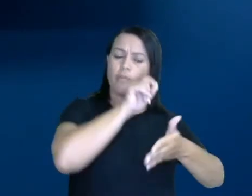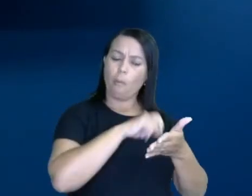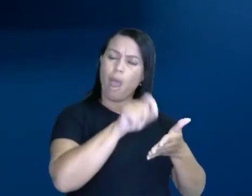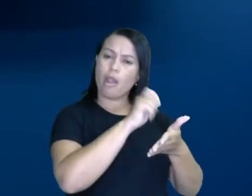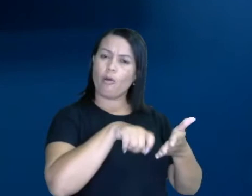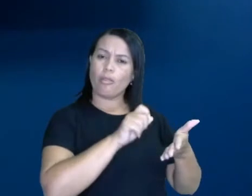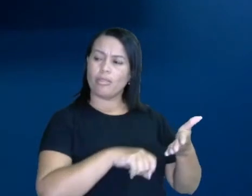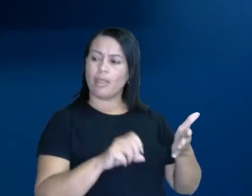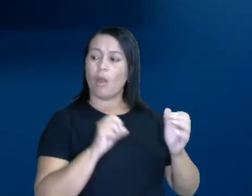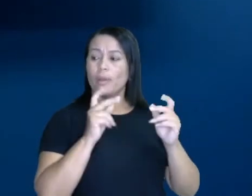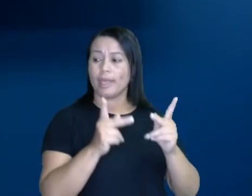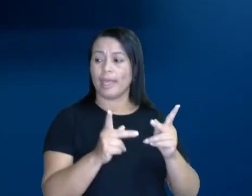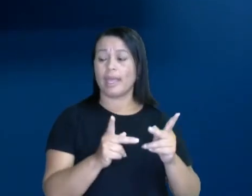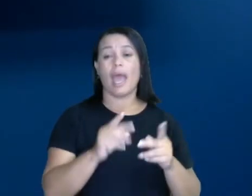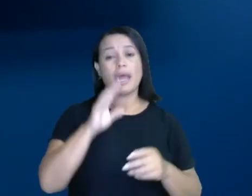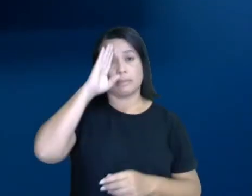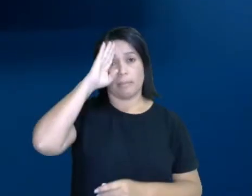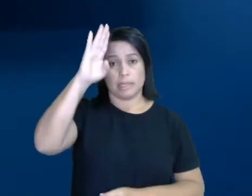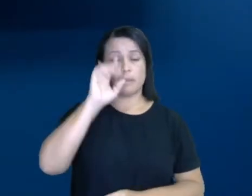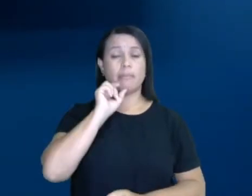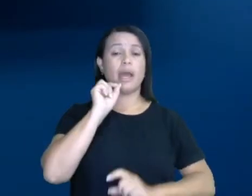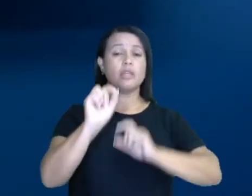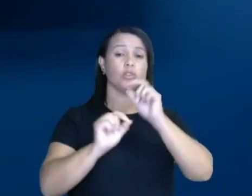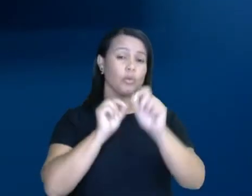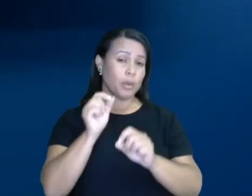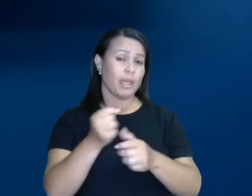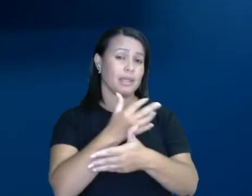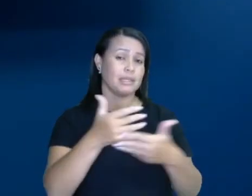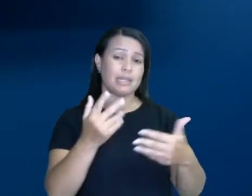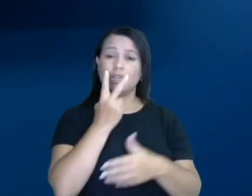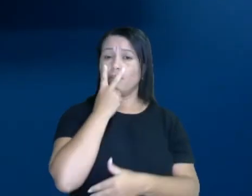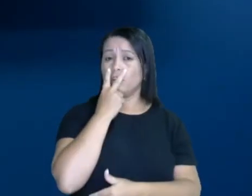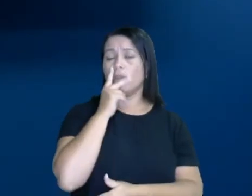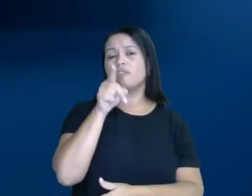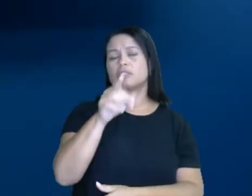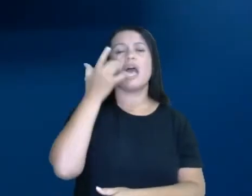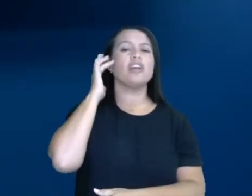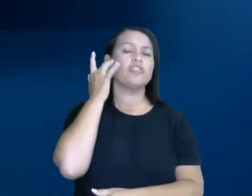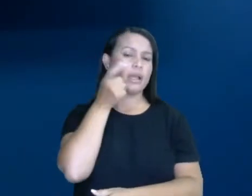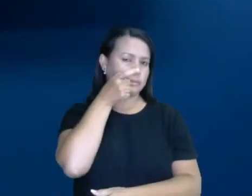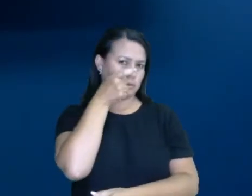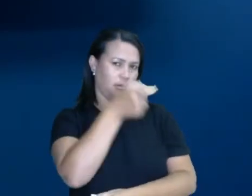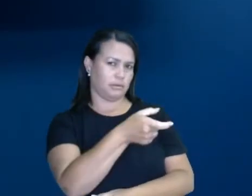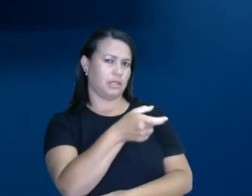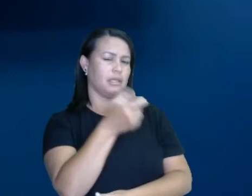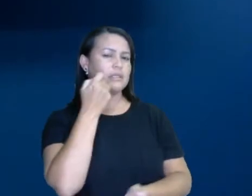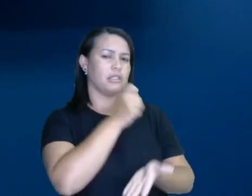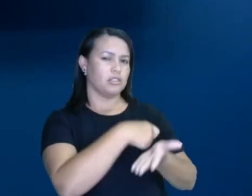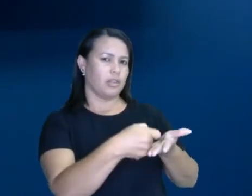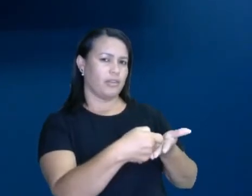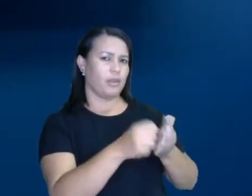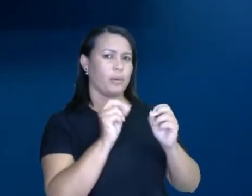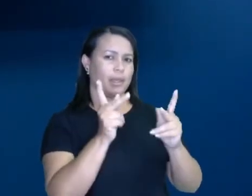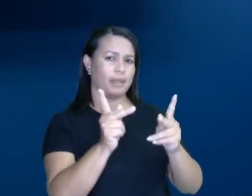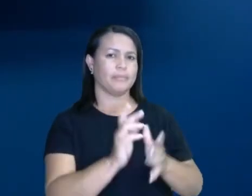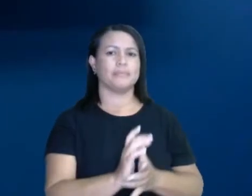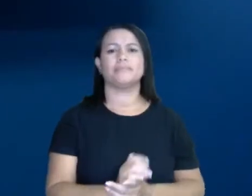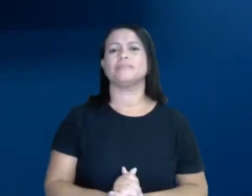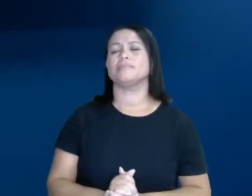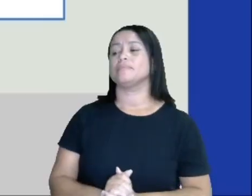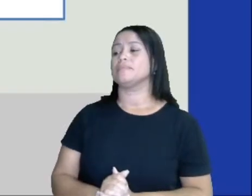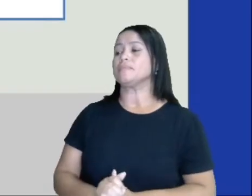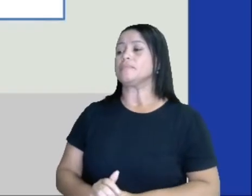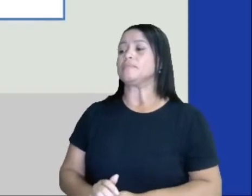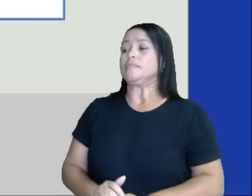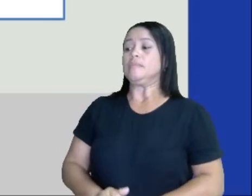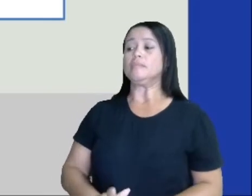aí as principais funções da cidade de Vitória de Santo Antão que você achar que devem ser destacadas, tá bem? Vamos